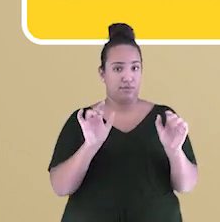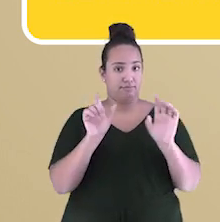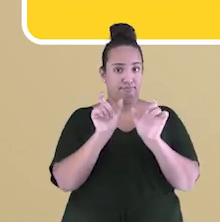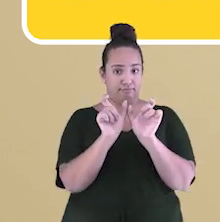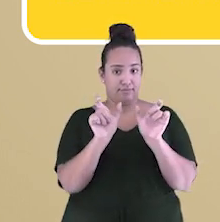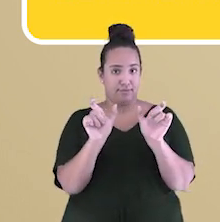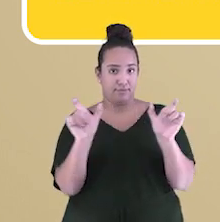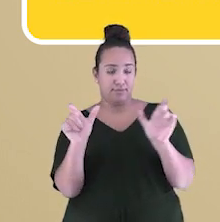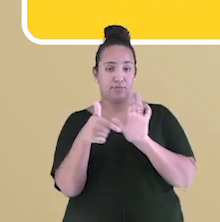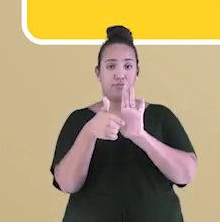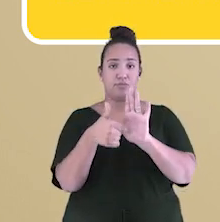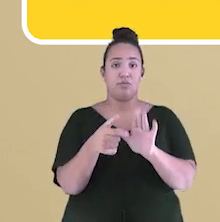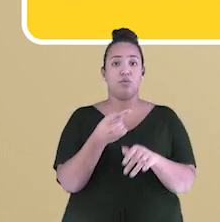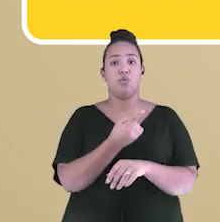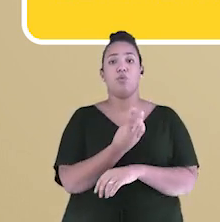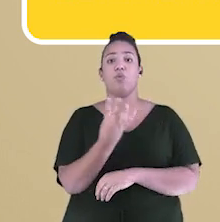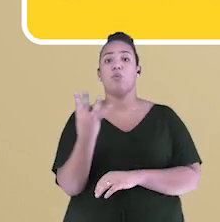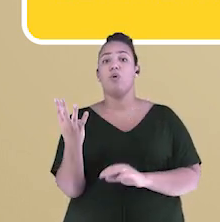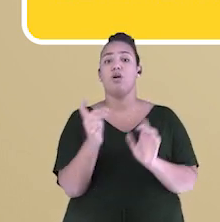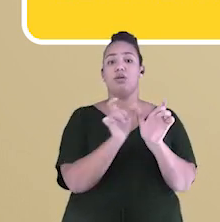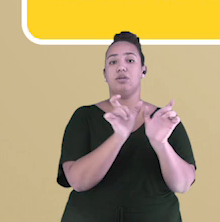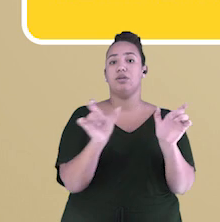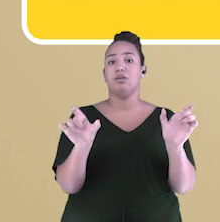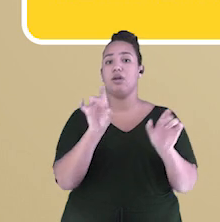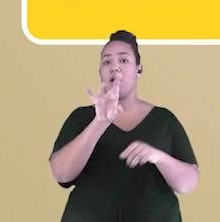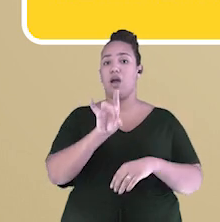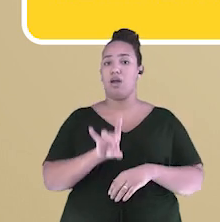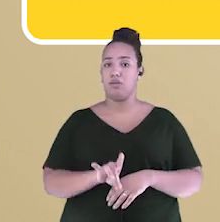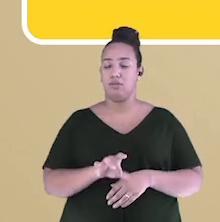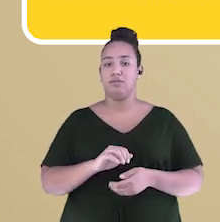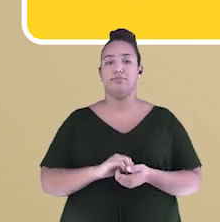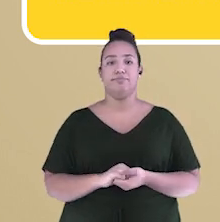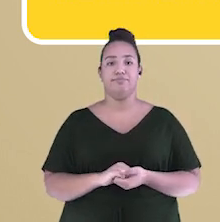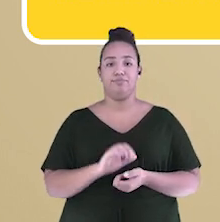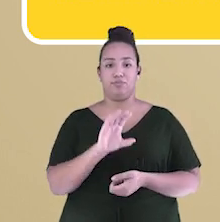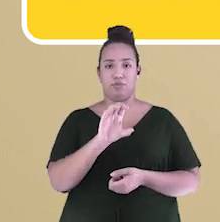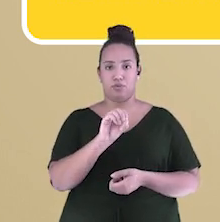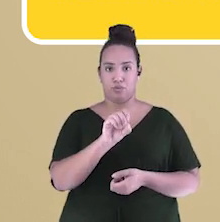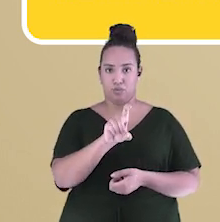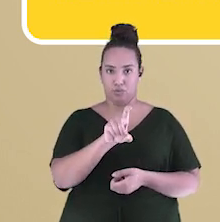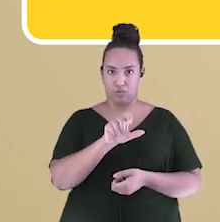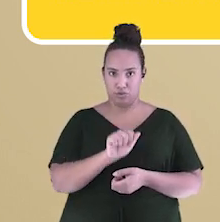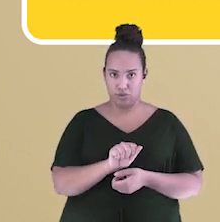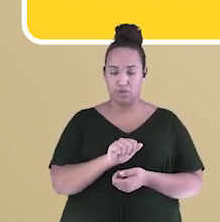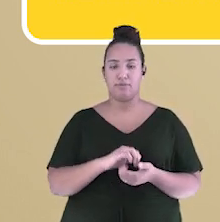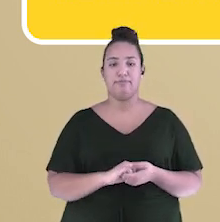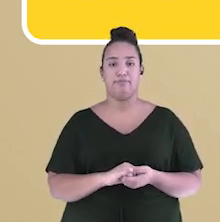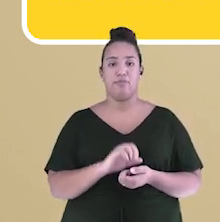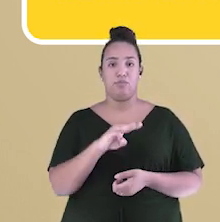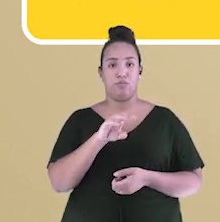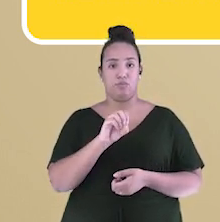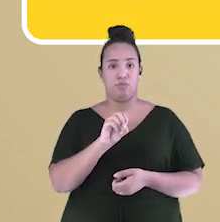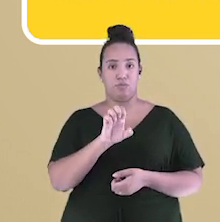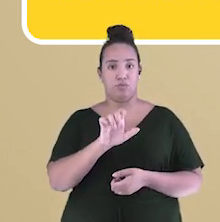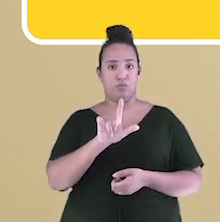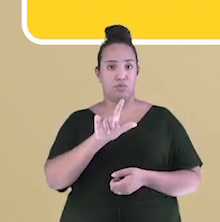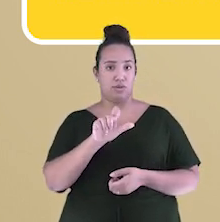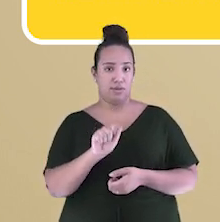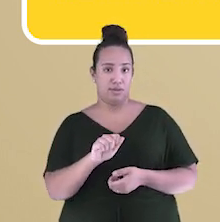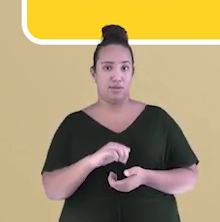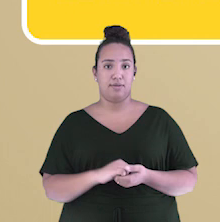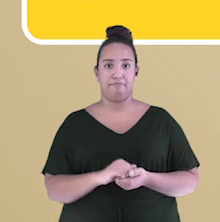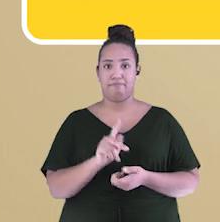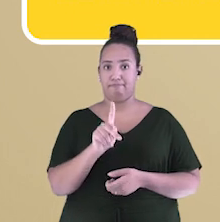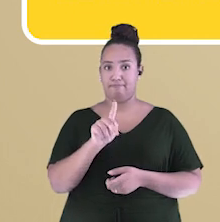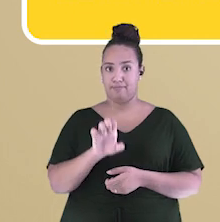e informe a quantidade de sílabas de cada uma. Coxa, sobrecoxa, moela,